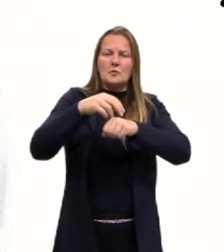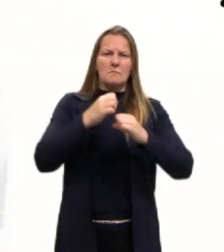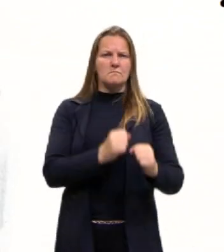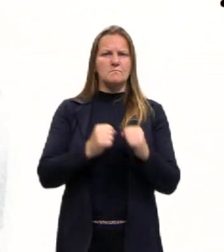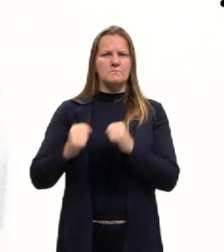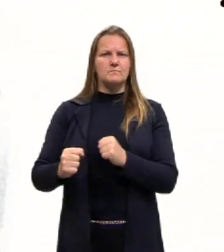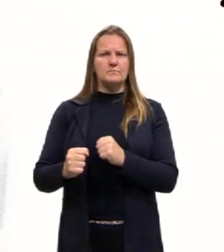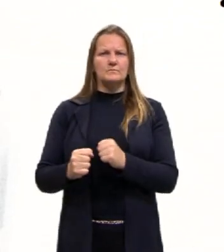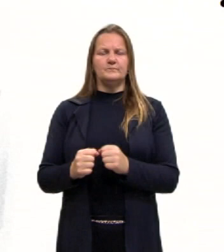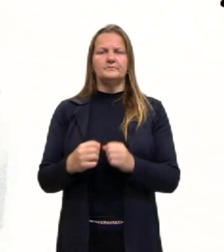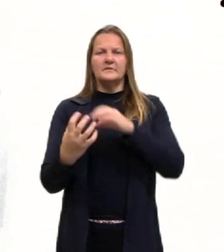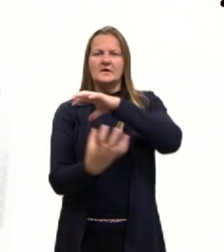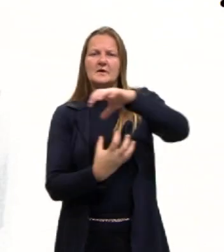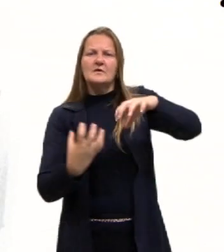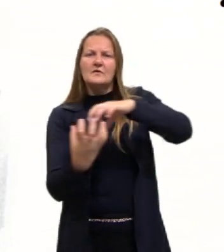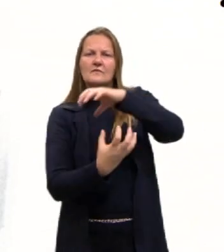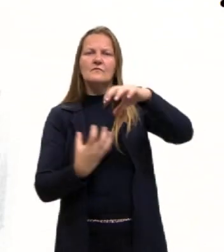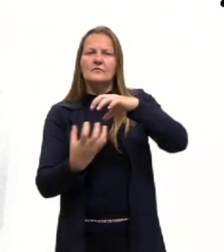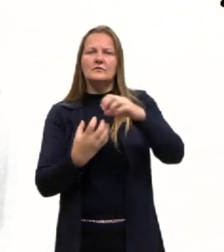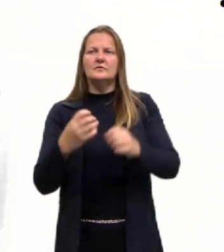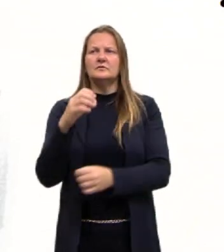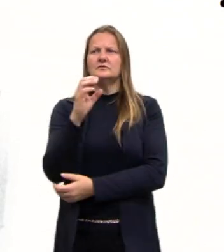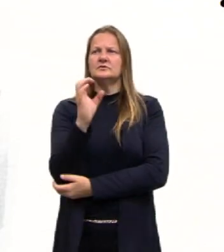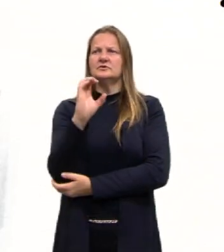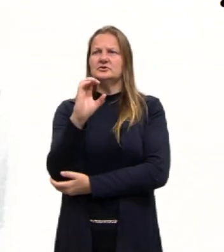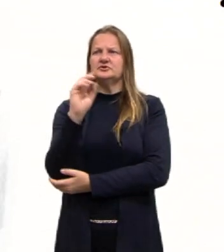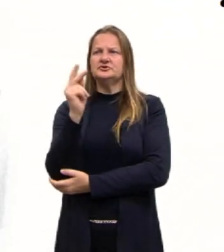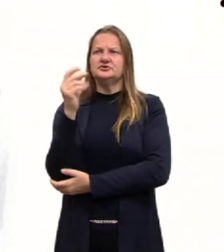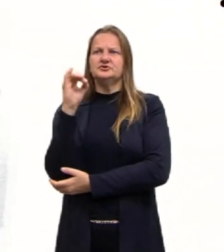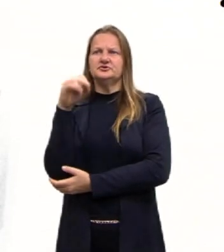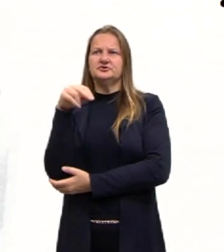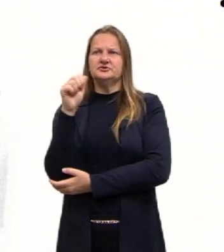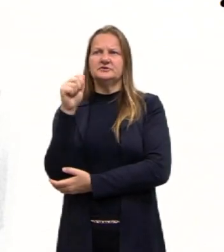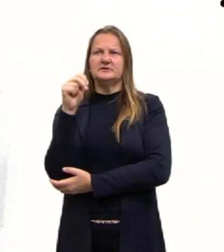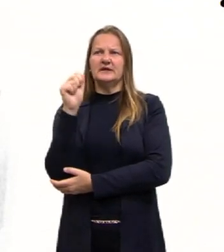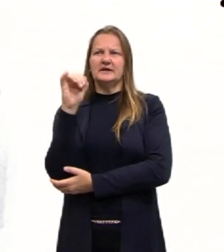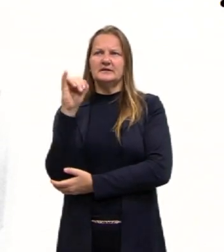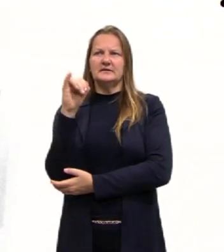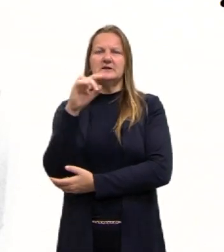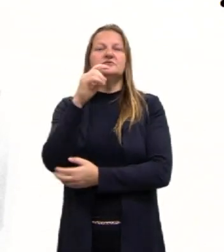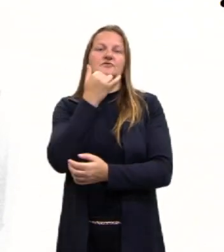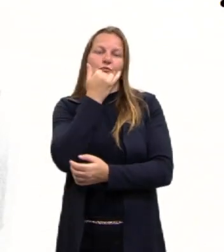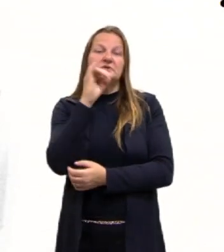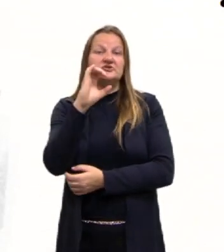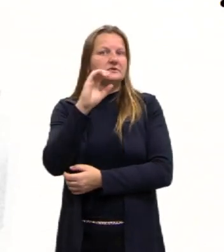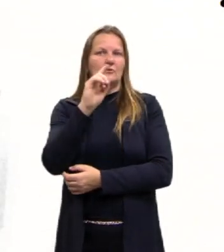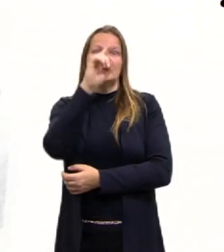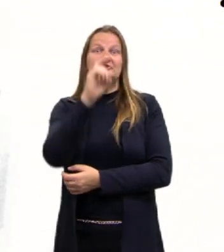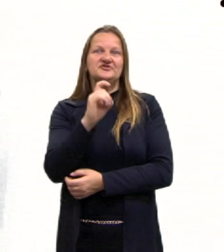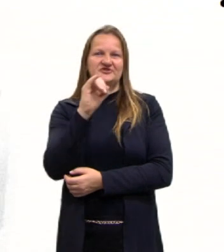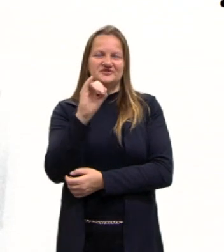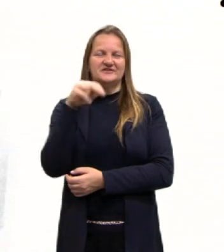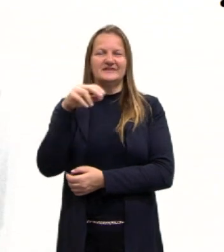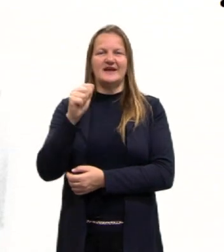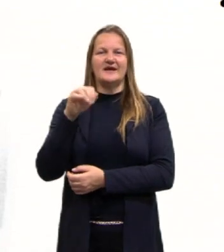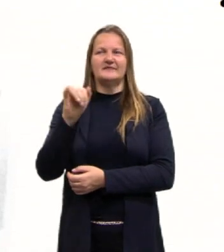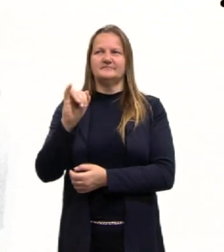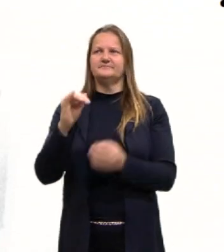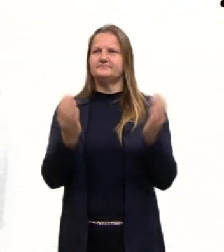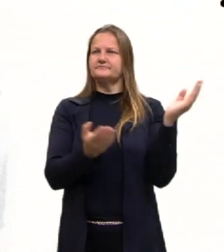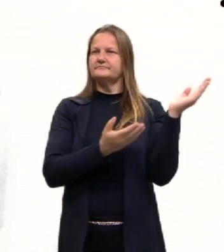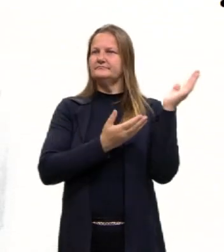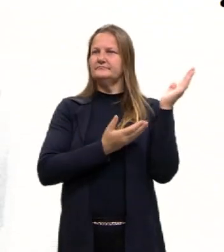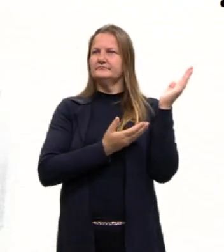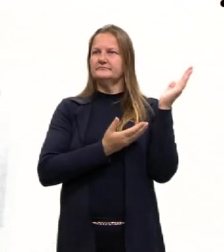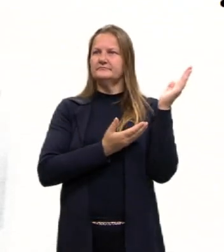né chamada de revolução chinay esse aqui é sun e Edson se torna primeiro ministro na